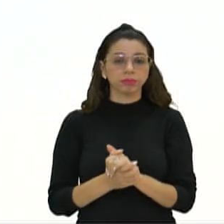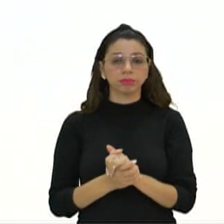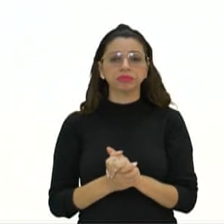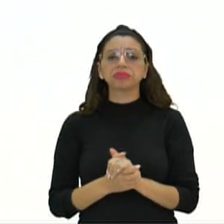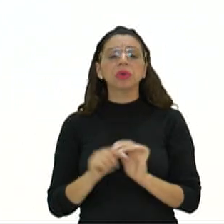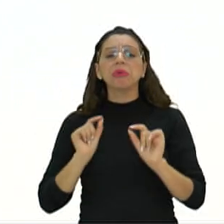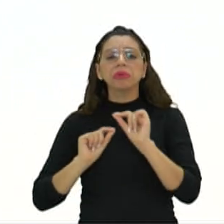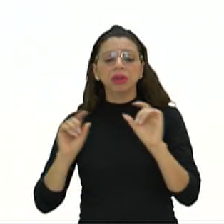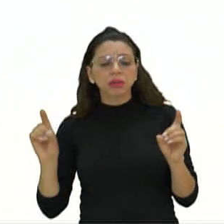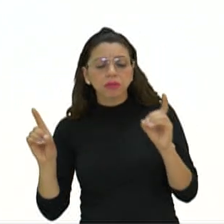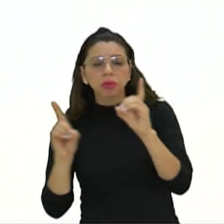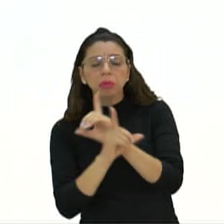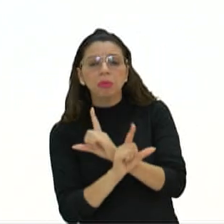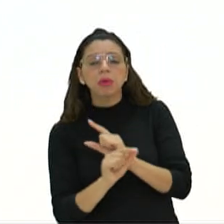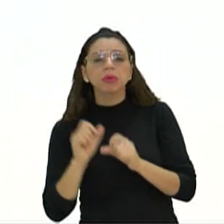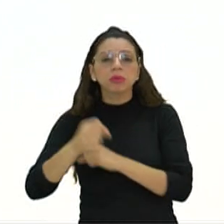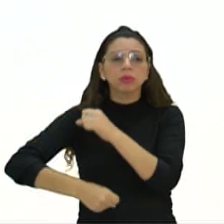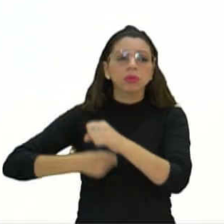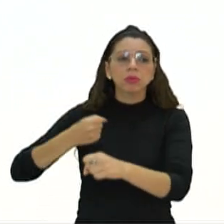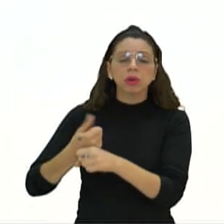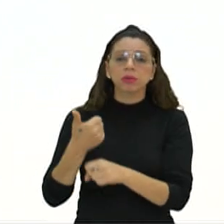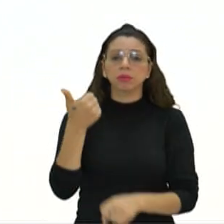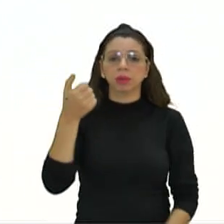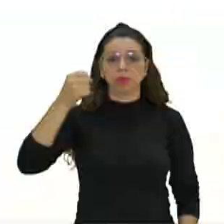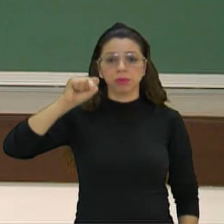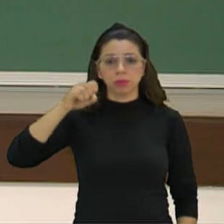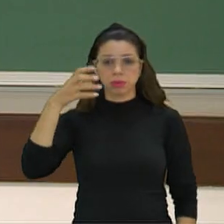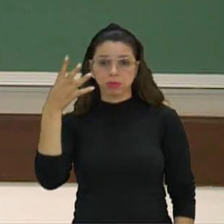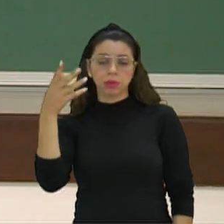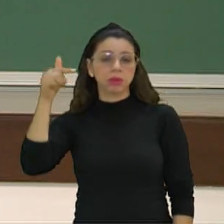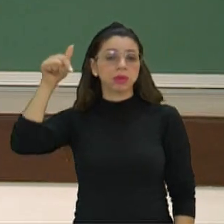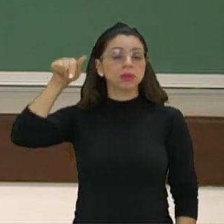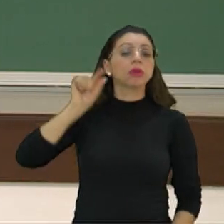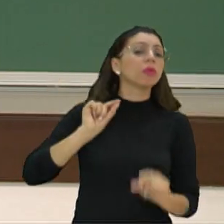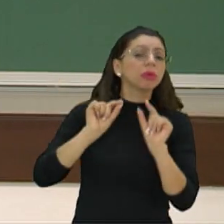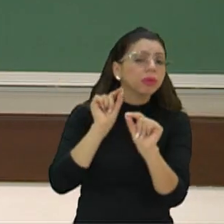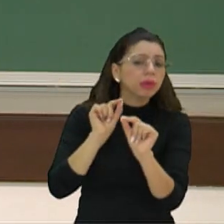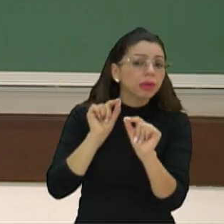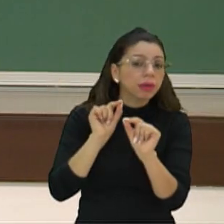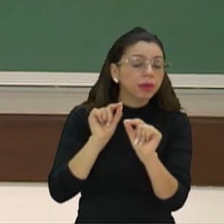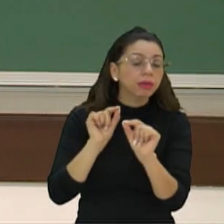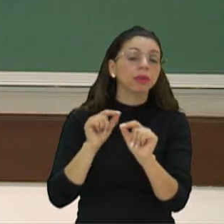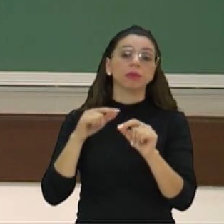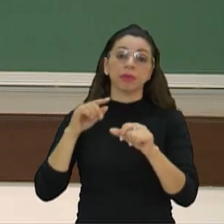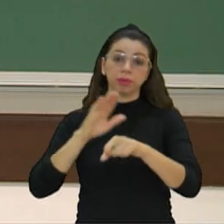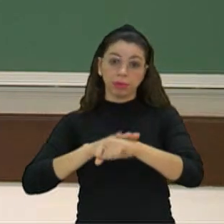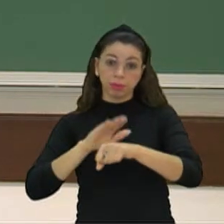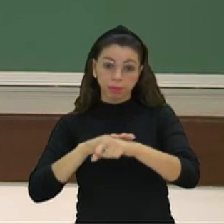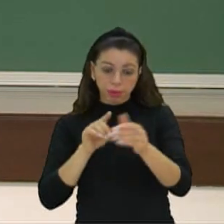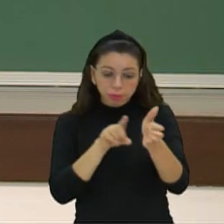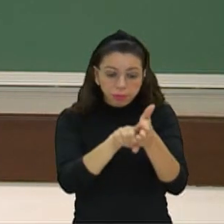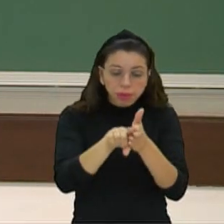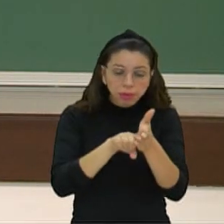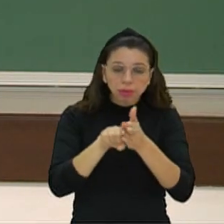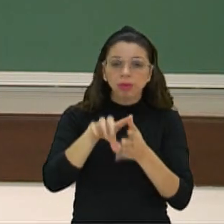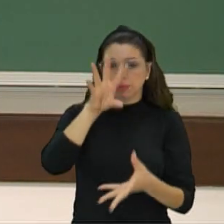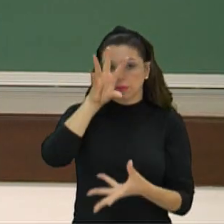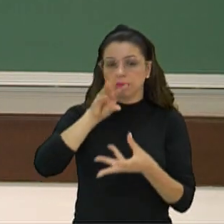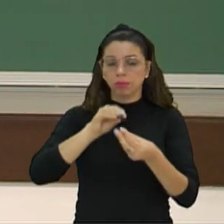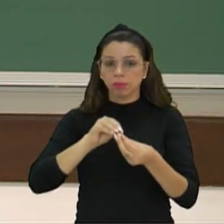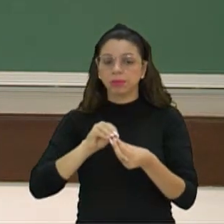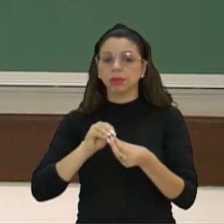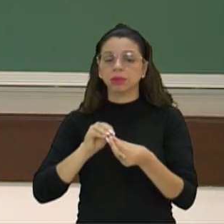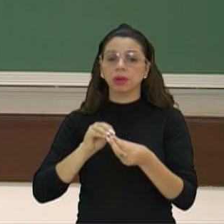de 1847? Então, de novo, vou dar um tempinho para vocês poderem pesquisar direitinho, né? Interpretar direitinho